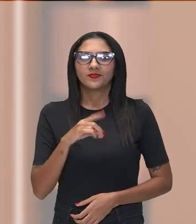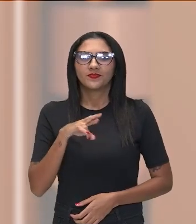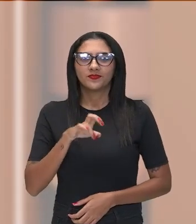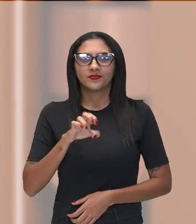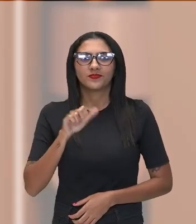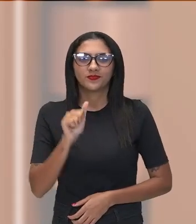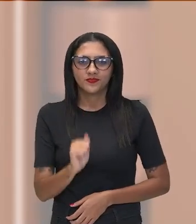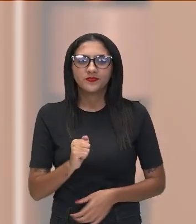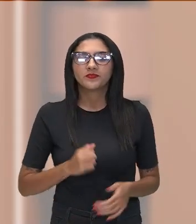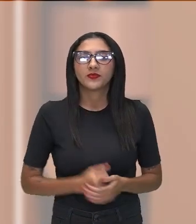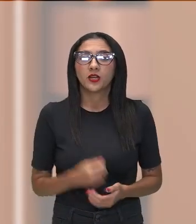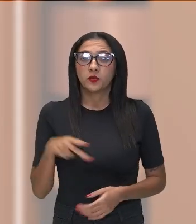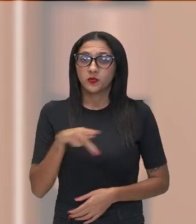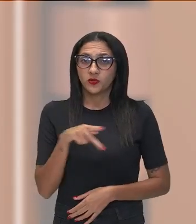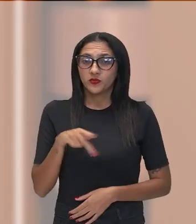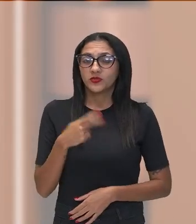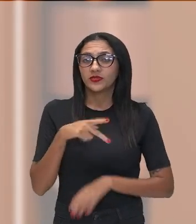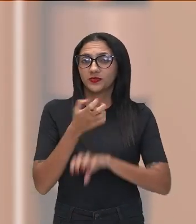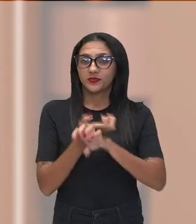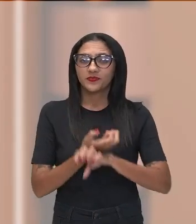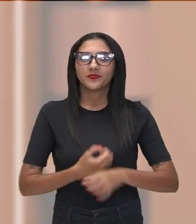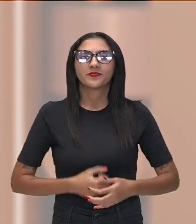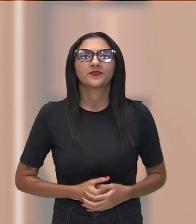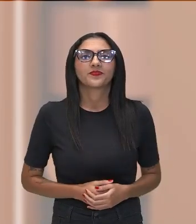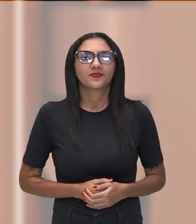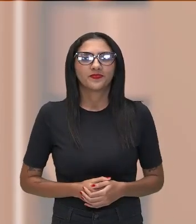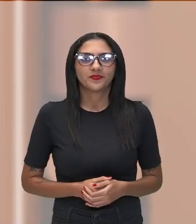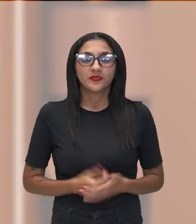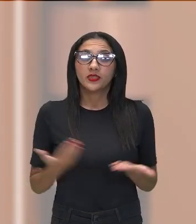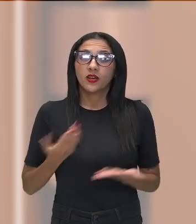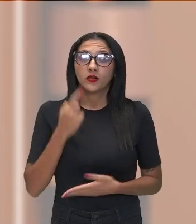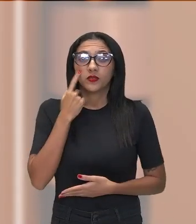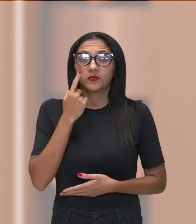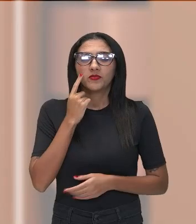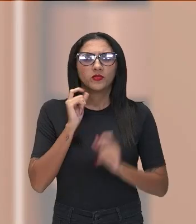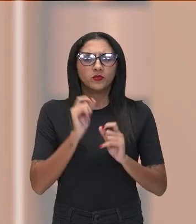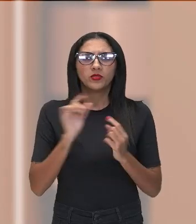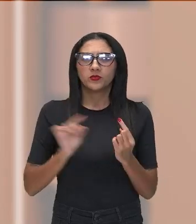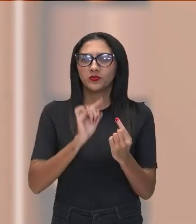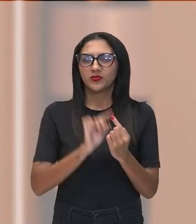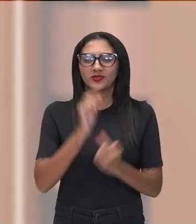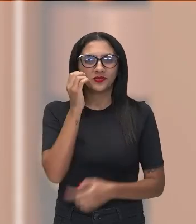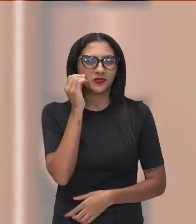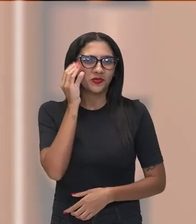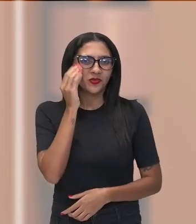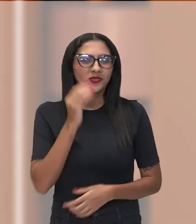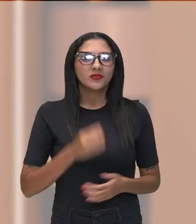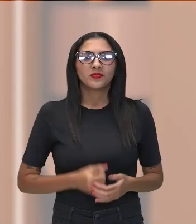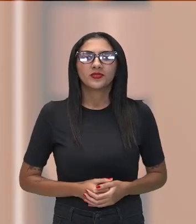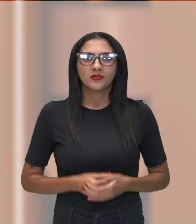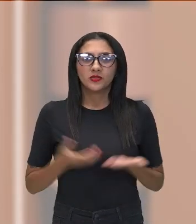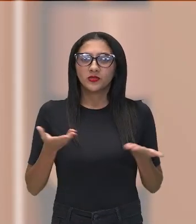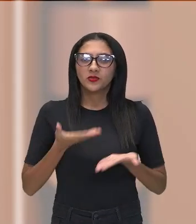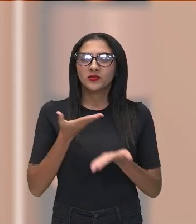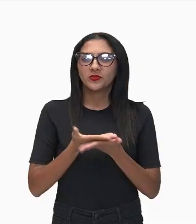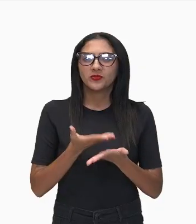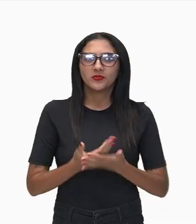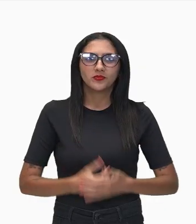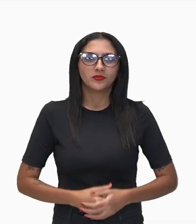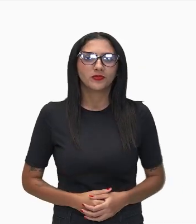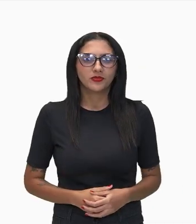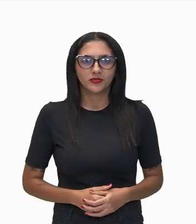Cascais, professora do componente, certo? E nós vamos verificar o objeto e o número de conhecimento desta